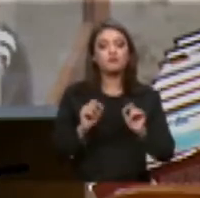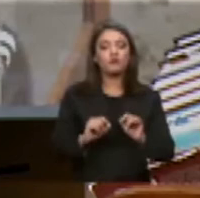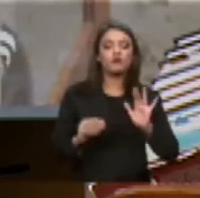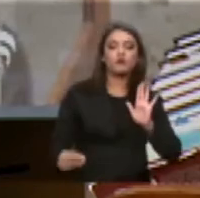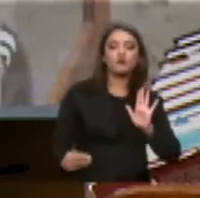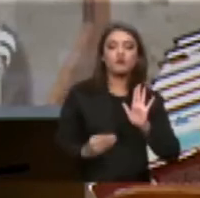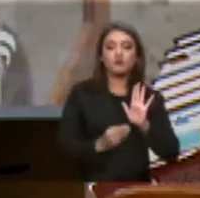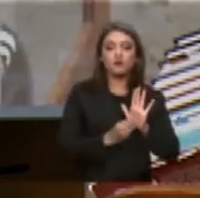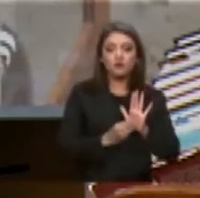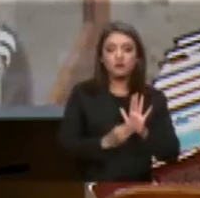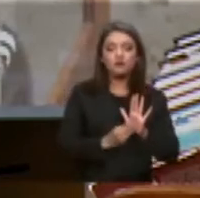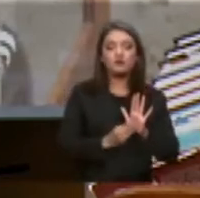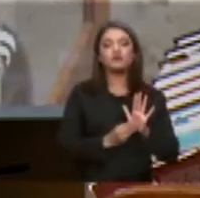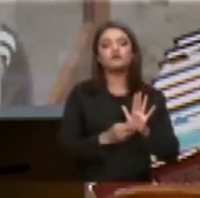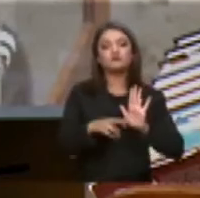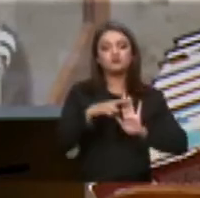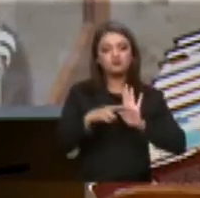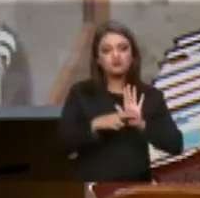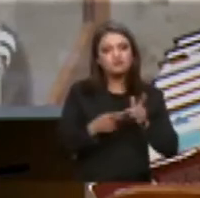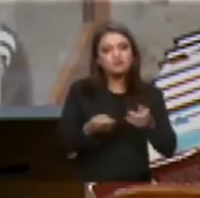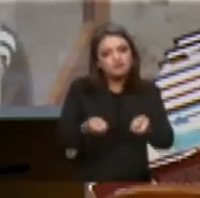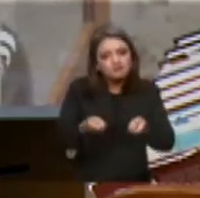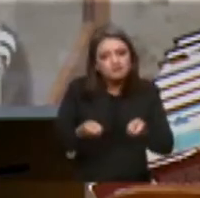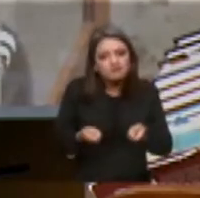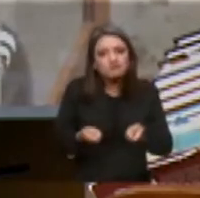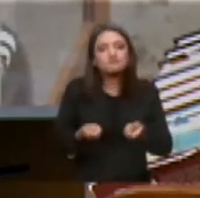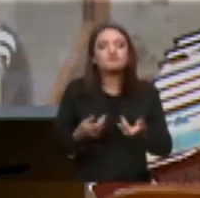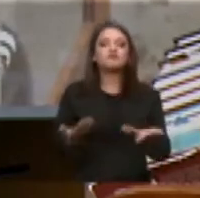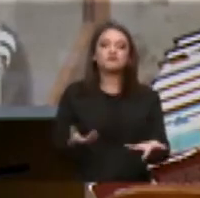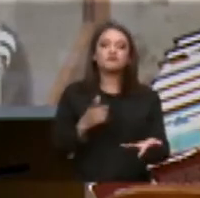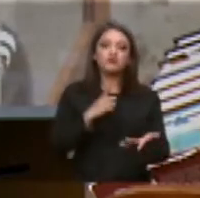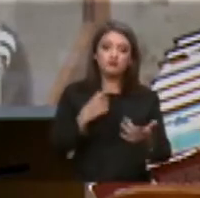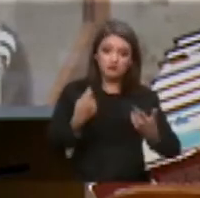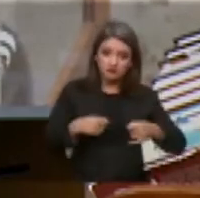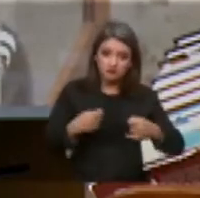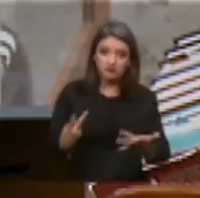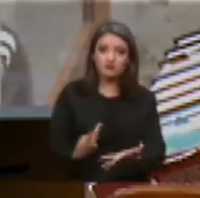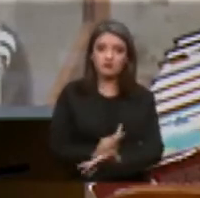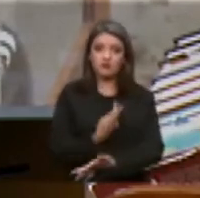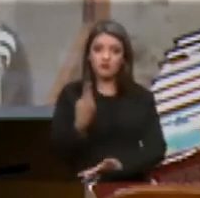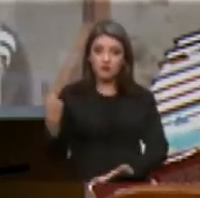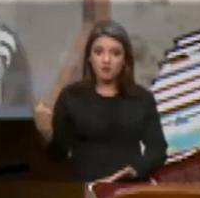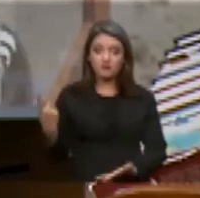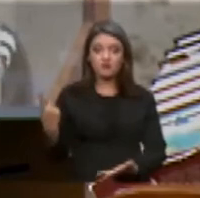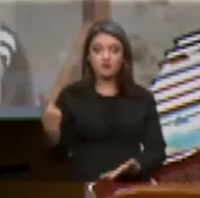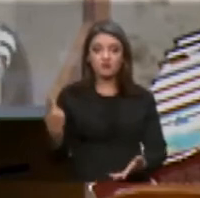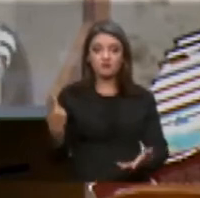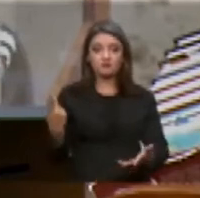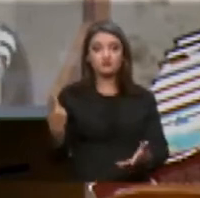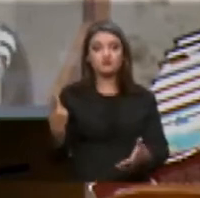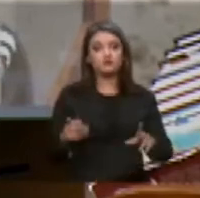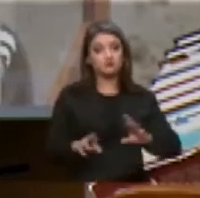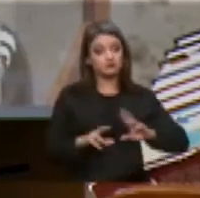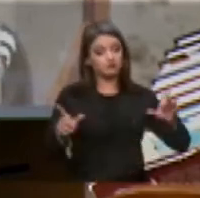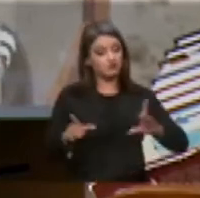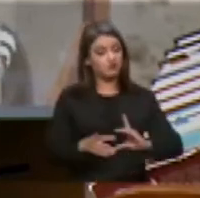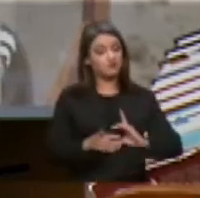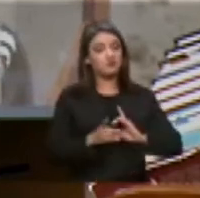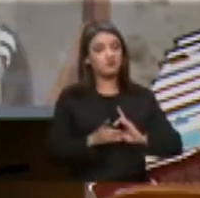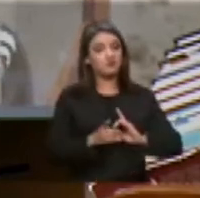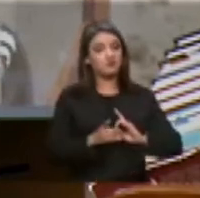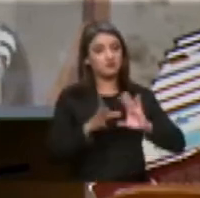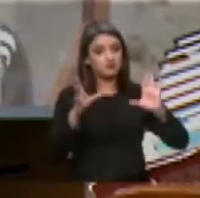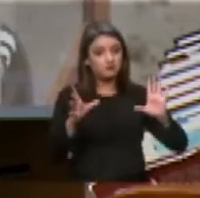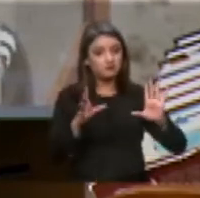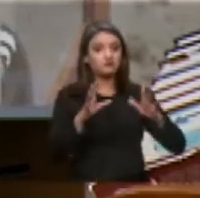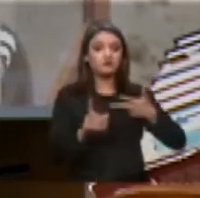da autocontenção. A prudente autocontenção, deferente à legitimidade democrática do Poder Executivo,